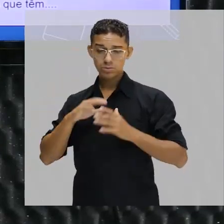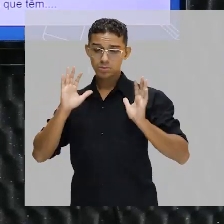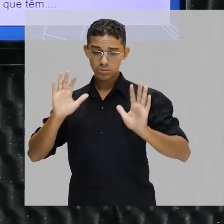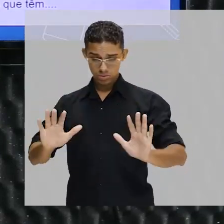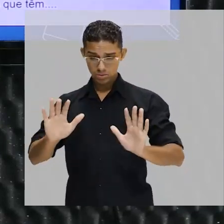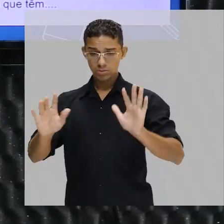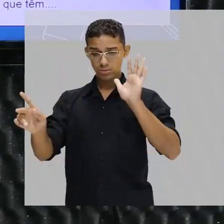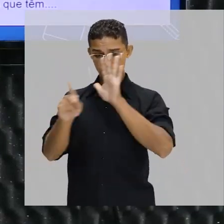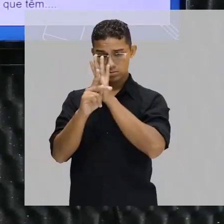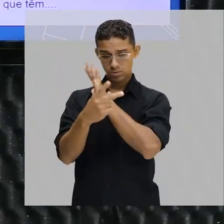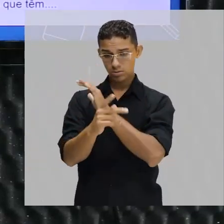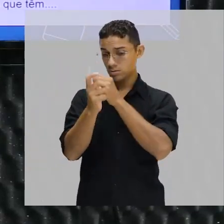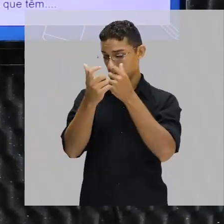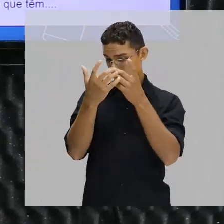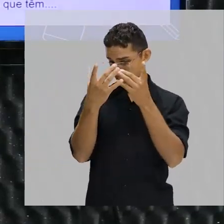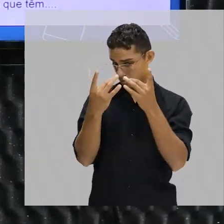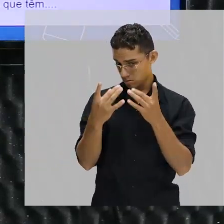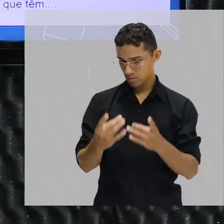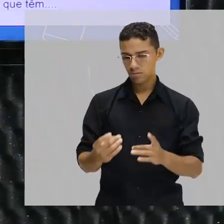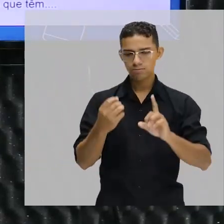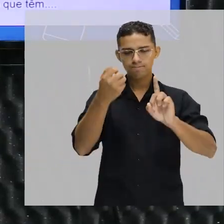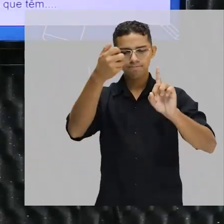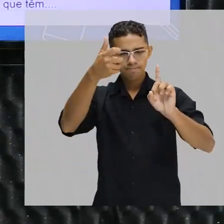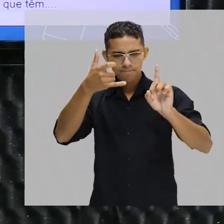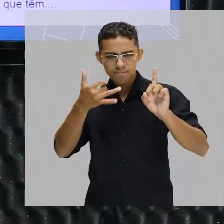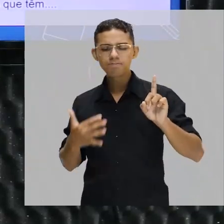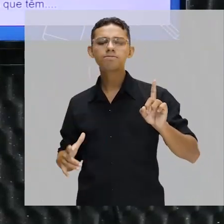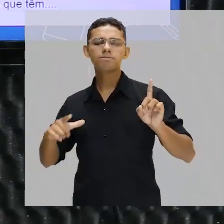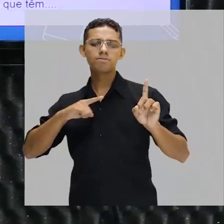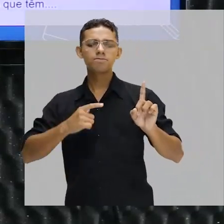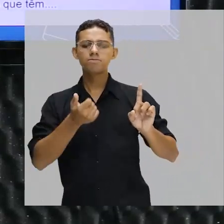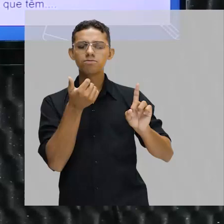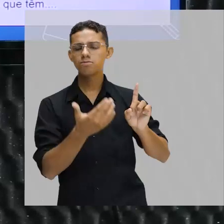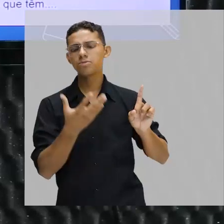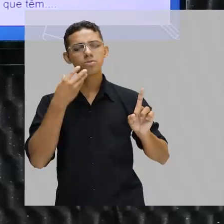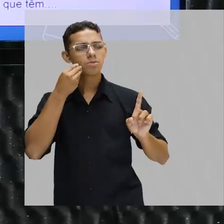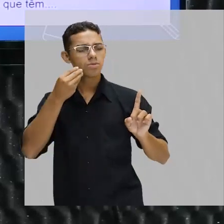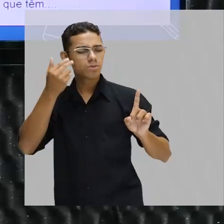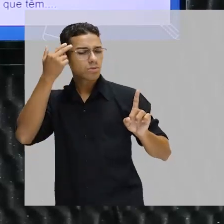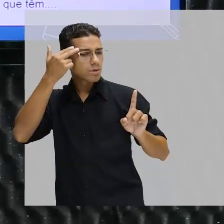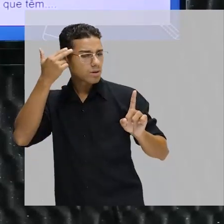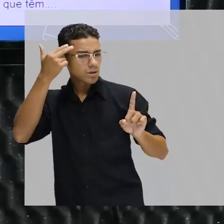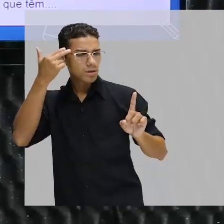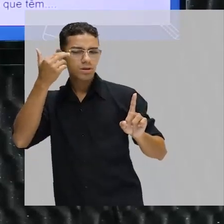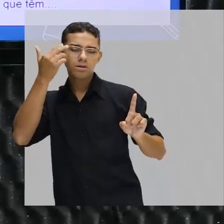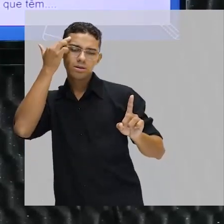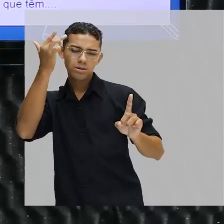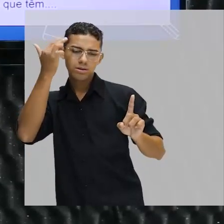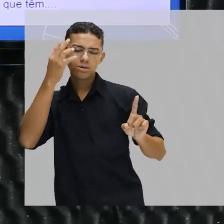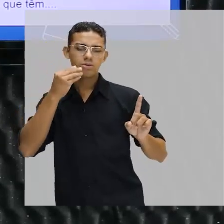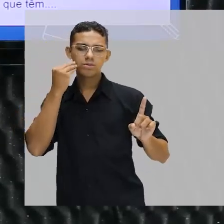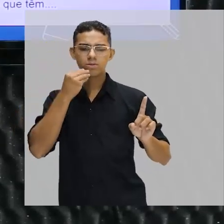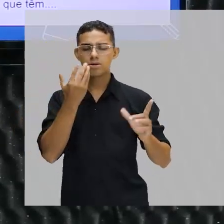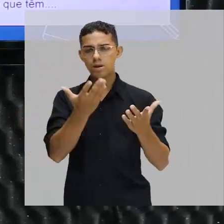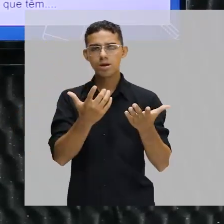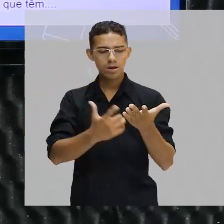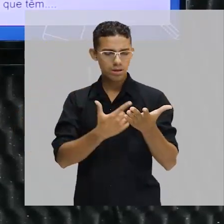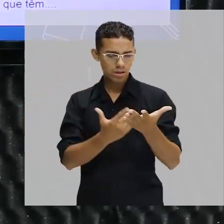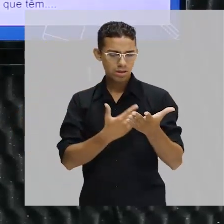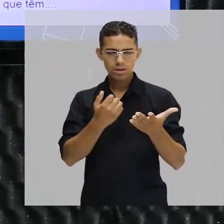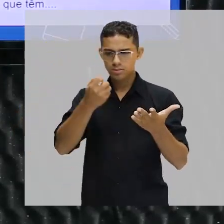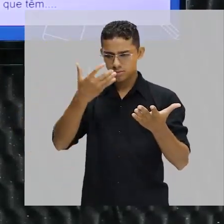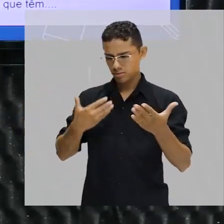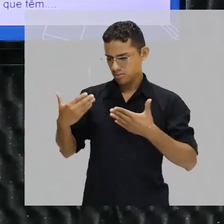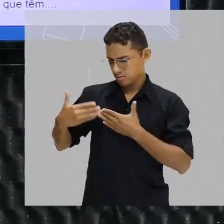textual descrição. Dentro da descrição, nós temos várias, como diário, o relato pessoal. Aqui, no caso, nós temos um